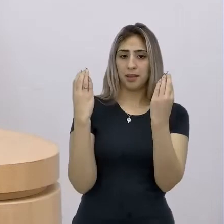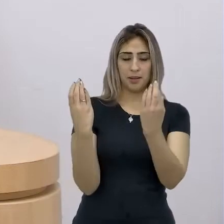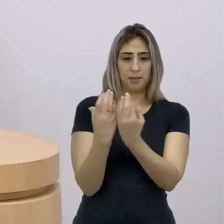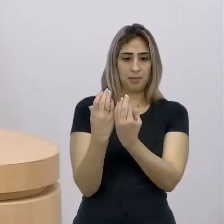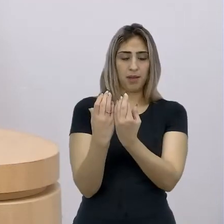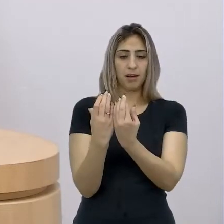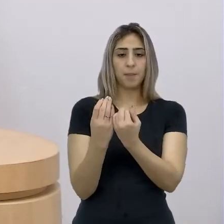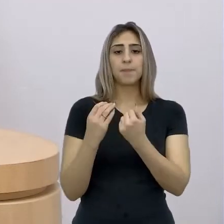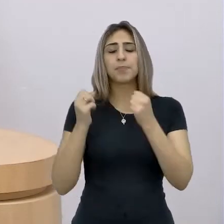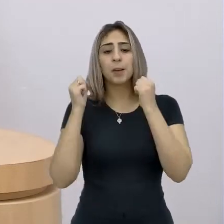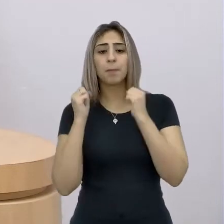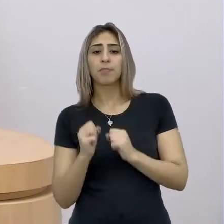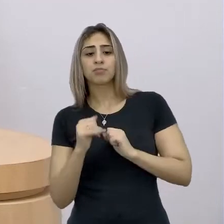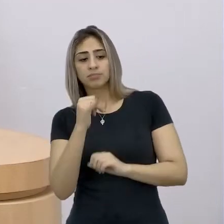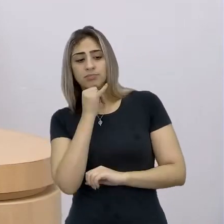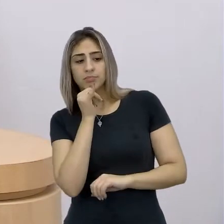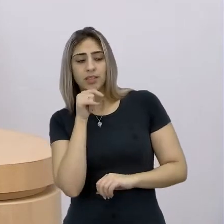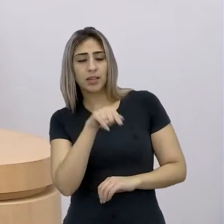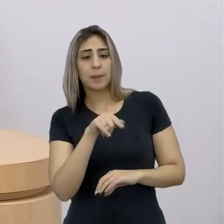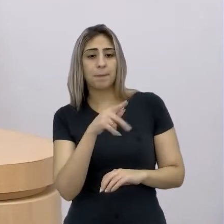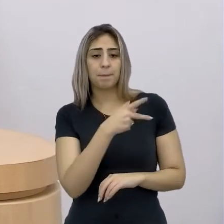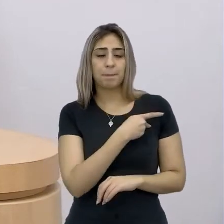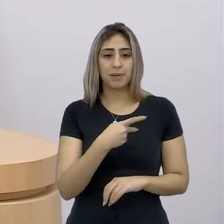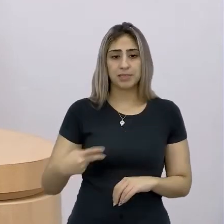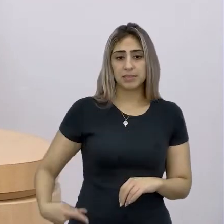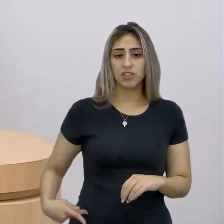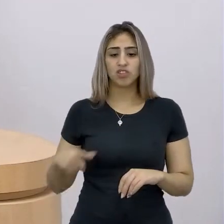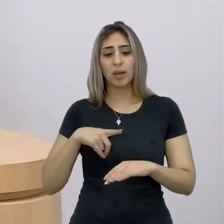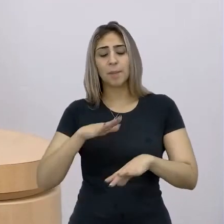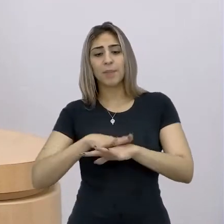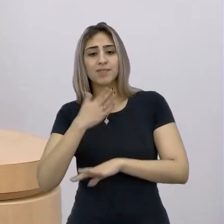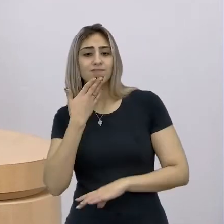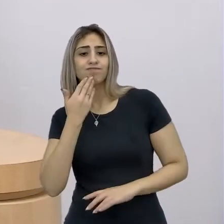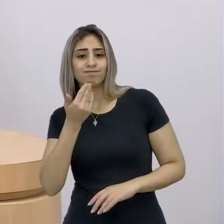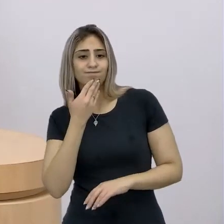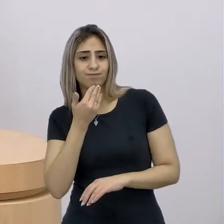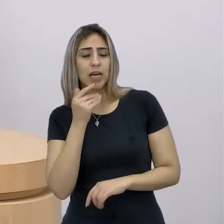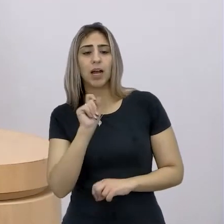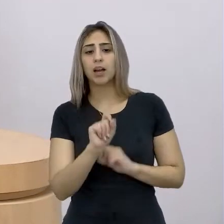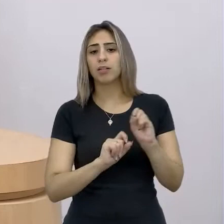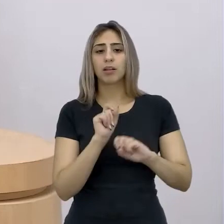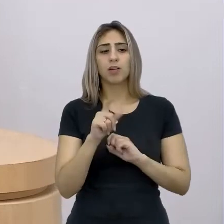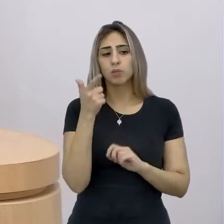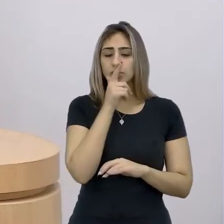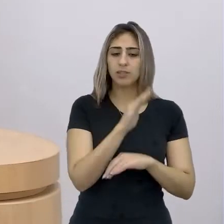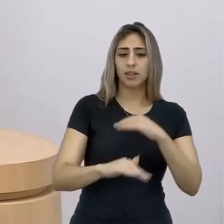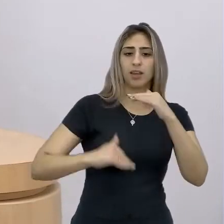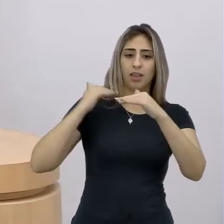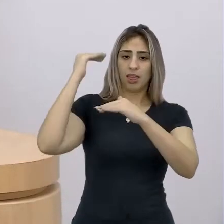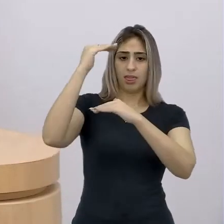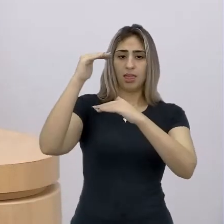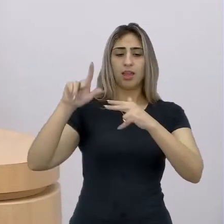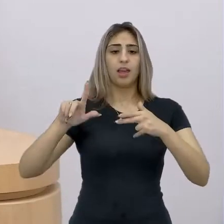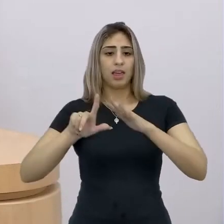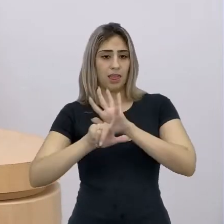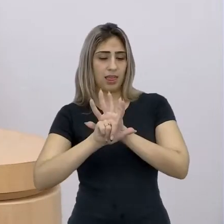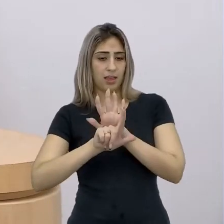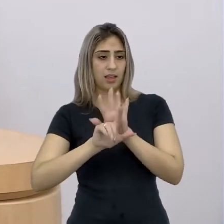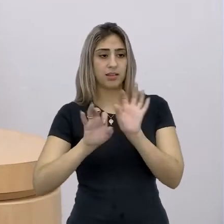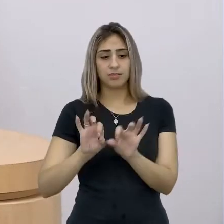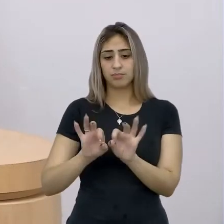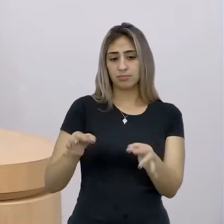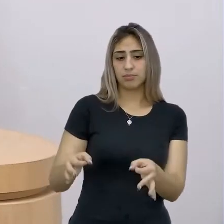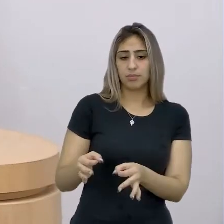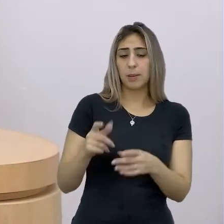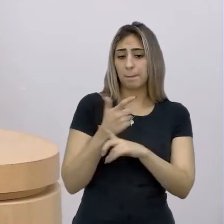Então, pode ser que o presidente ele tenha maior facilidade para executar as leis se